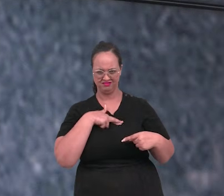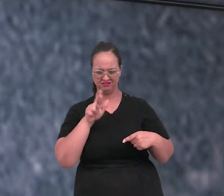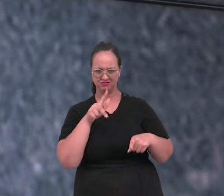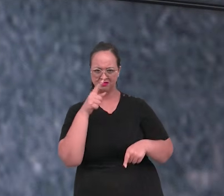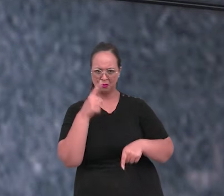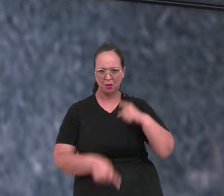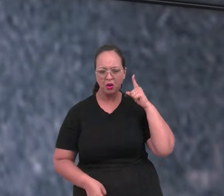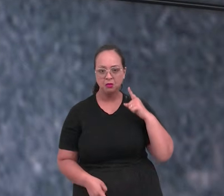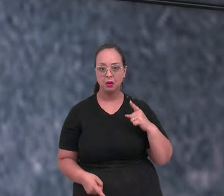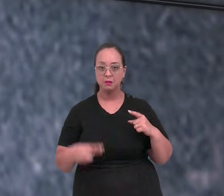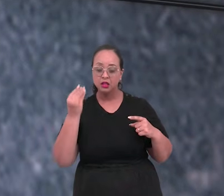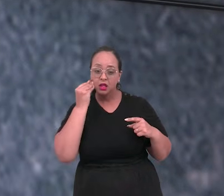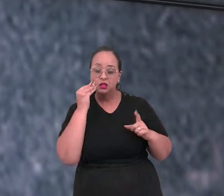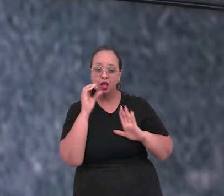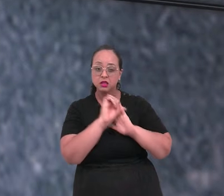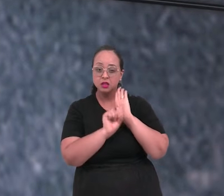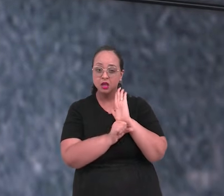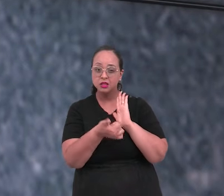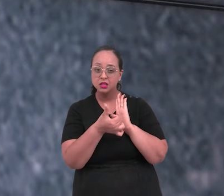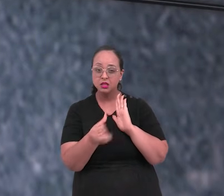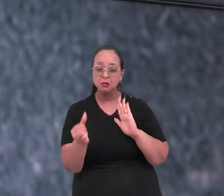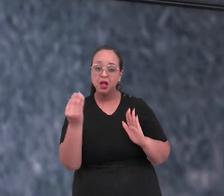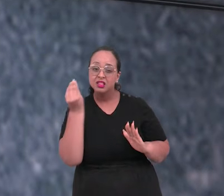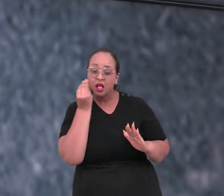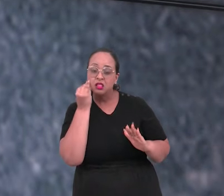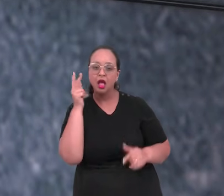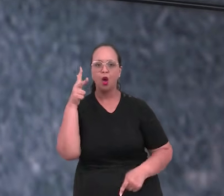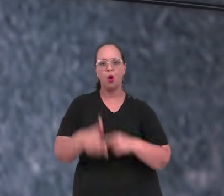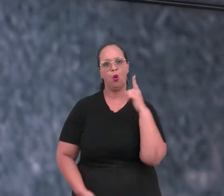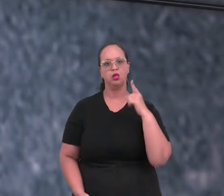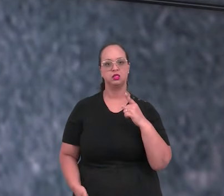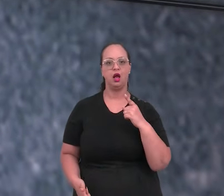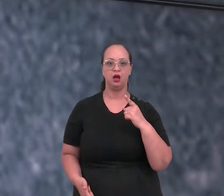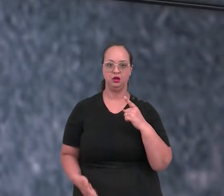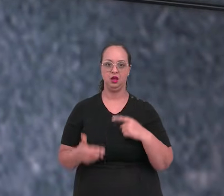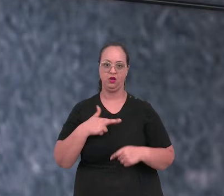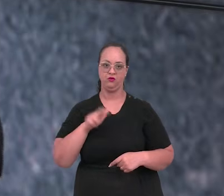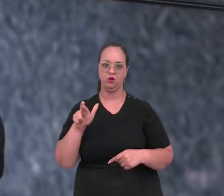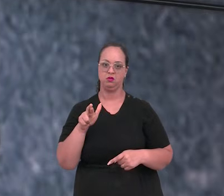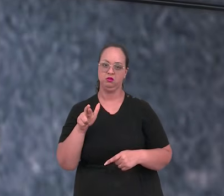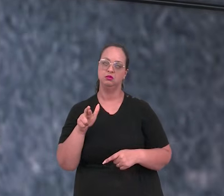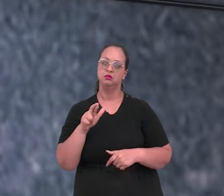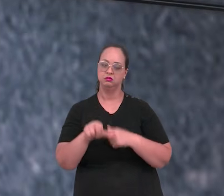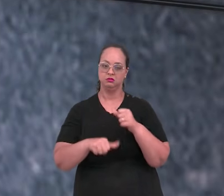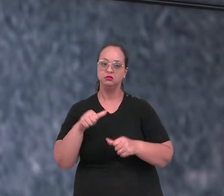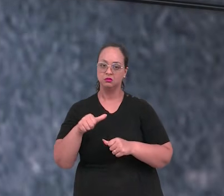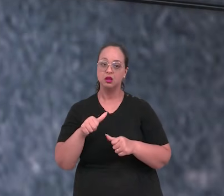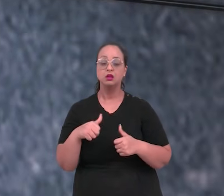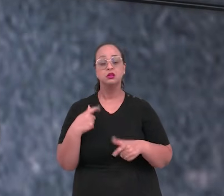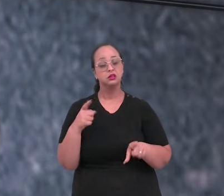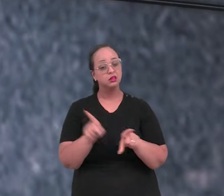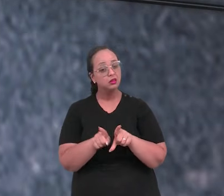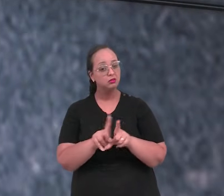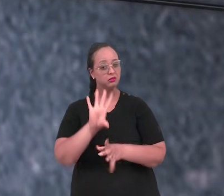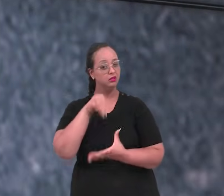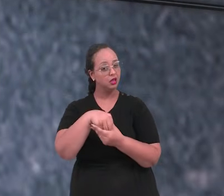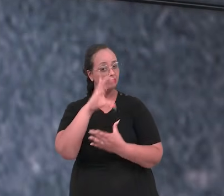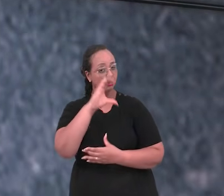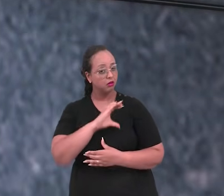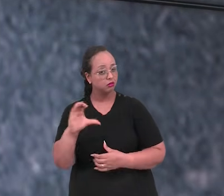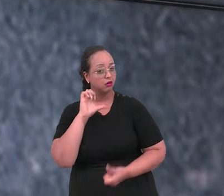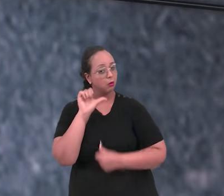século XVI para reagir contra o avanço da reforma. E, por outro lado, também a Igreja vai fazer algumas mudanças